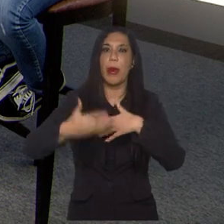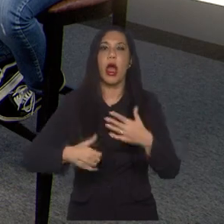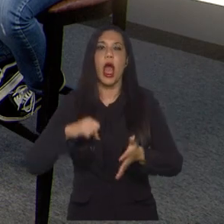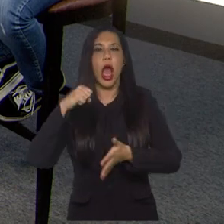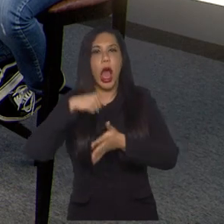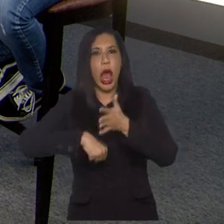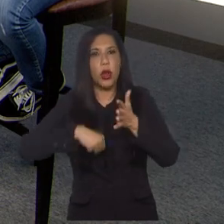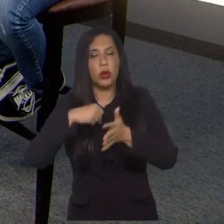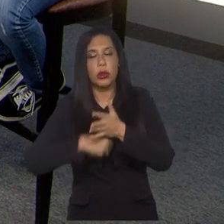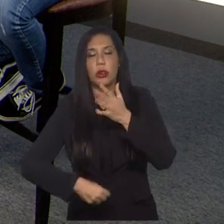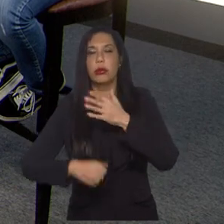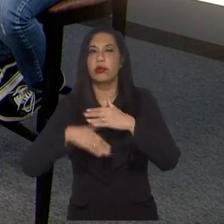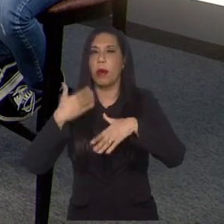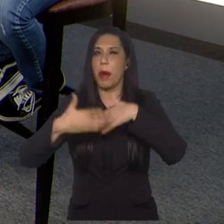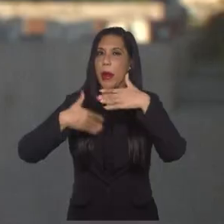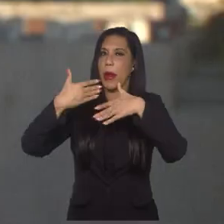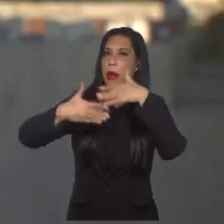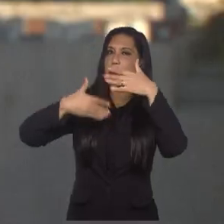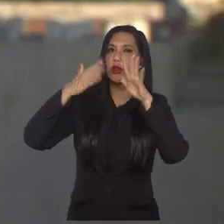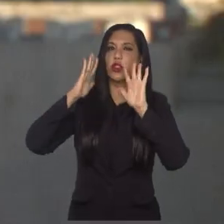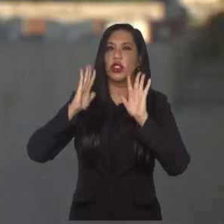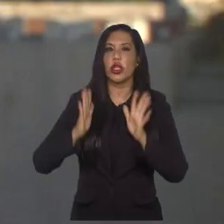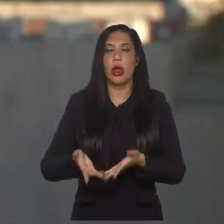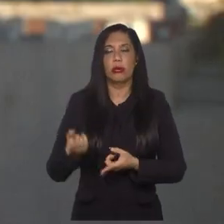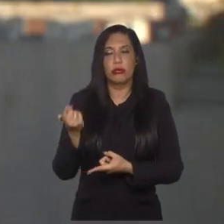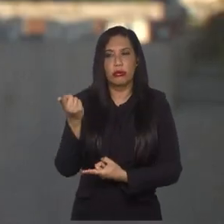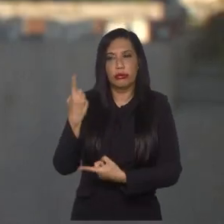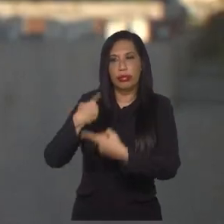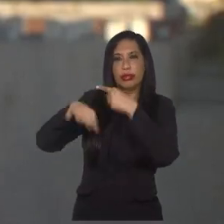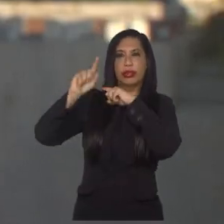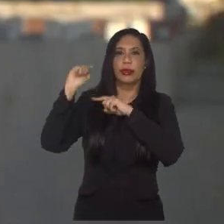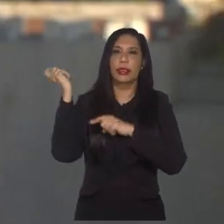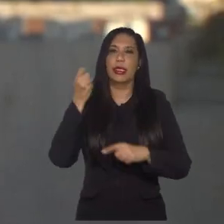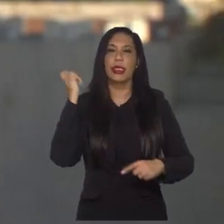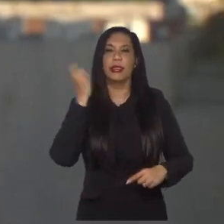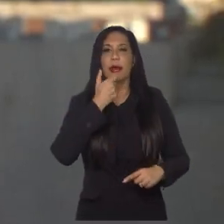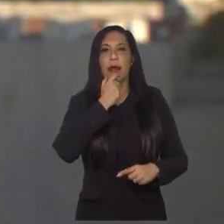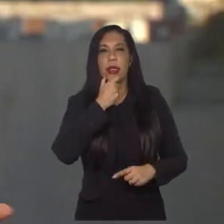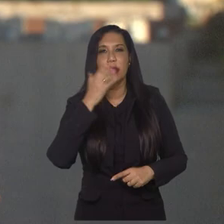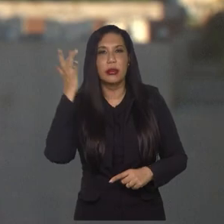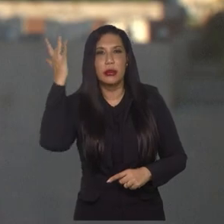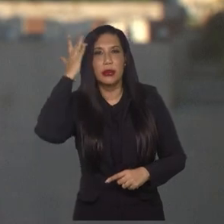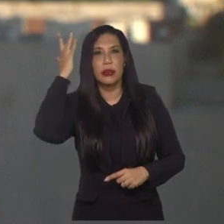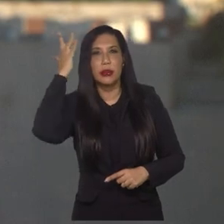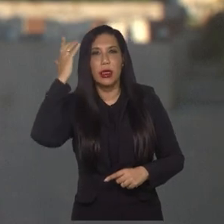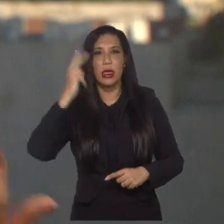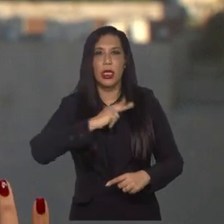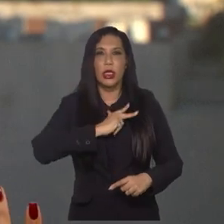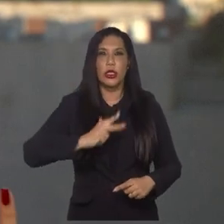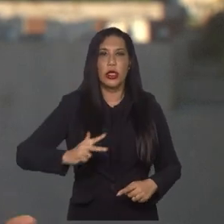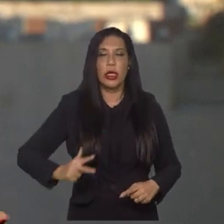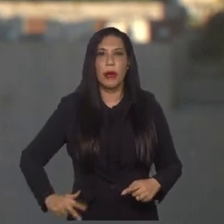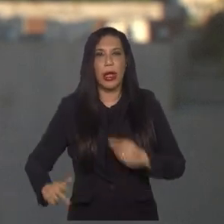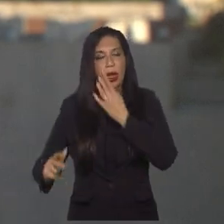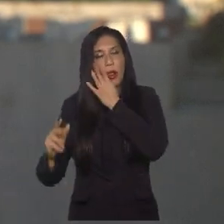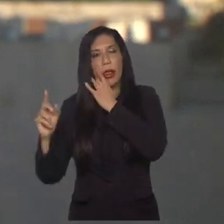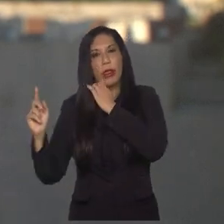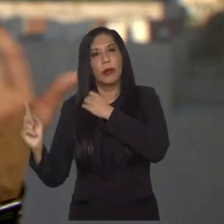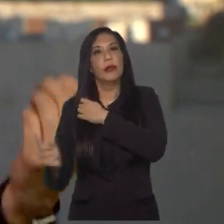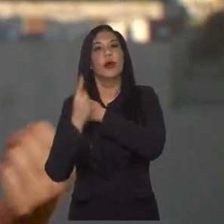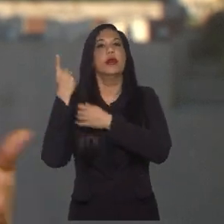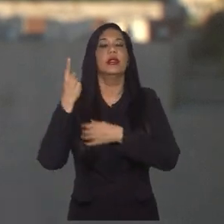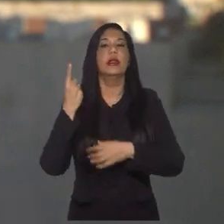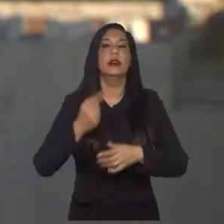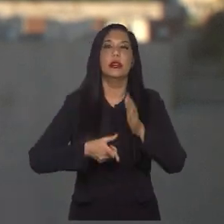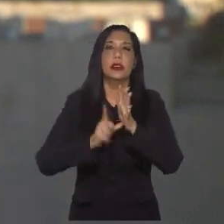lutas lá estão mais avançadas também. Então, a gente vê uma seleção inglesa com várias craques, uma Dinamarca pioneira, de certa forma, né?